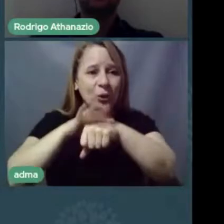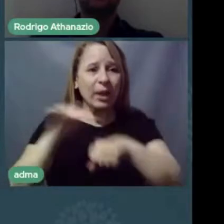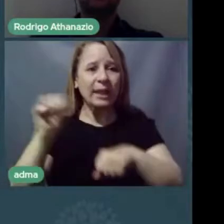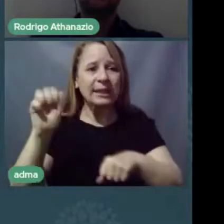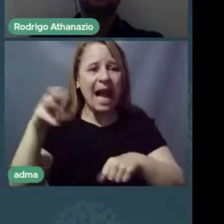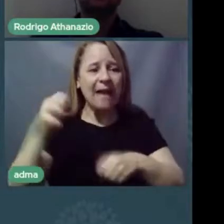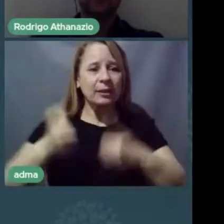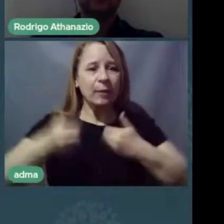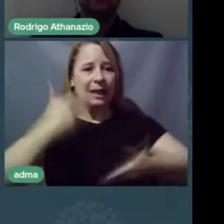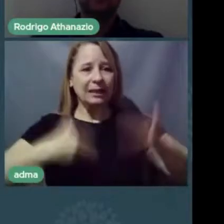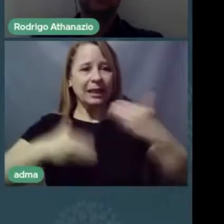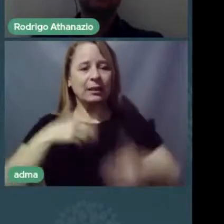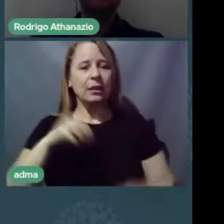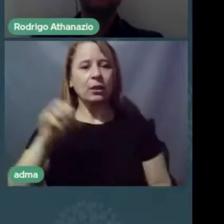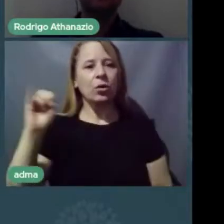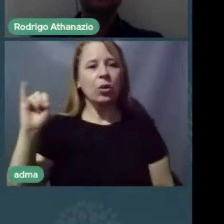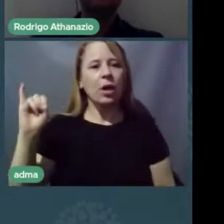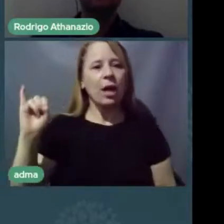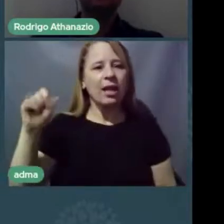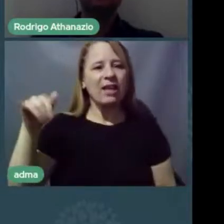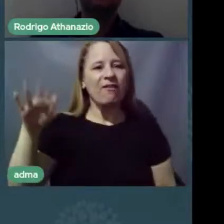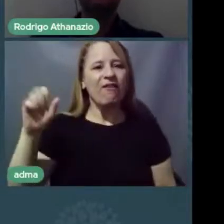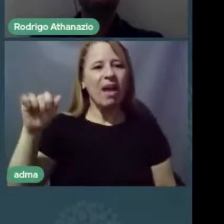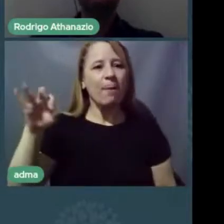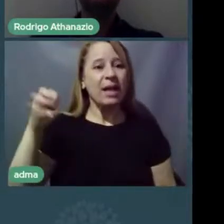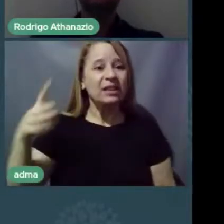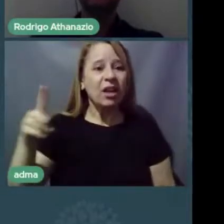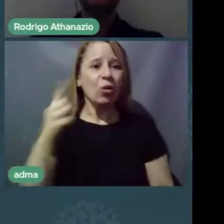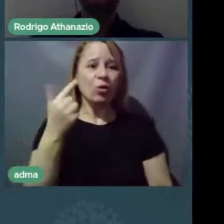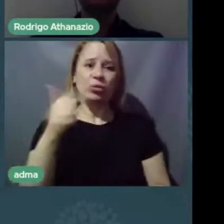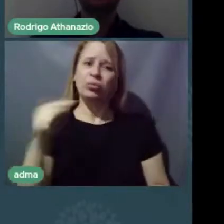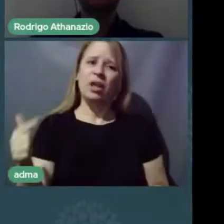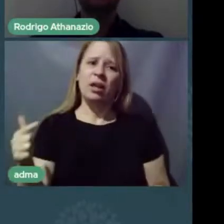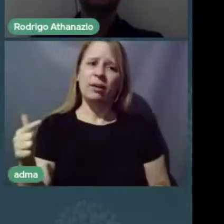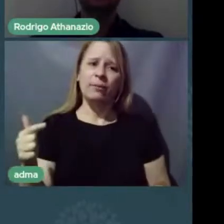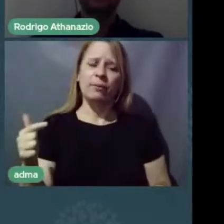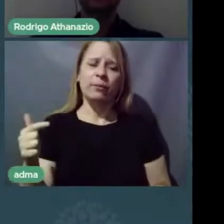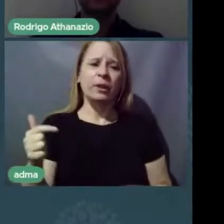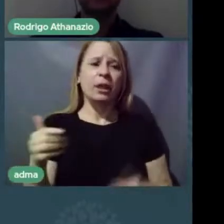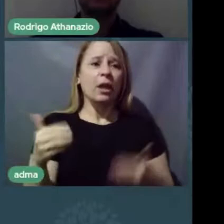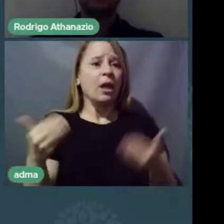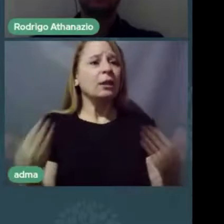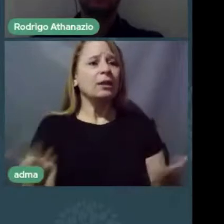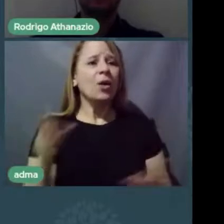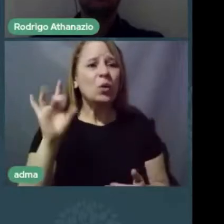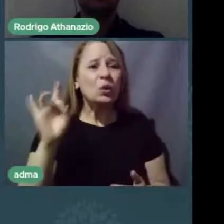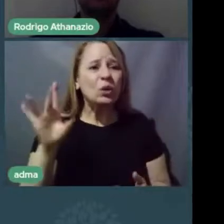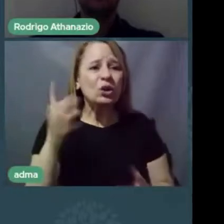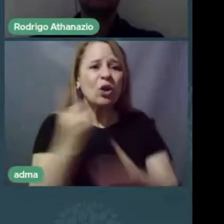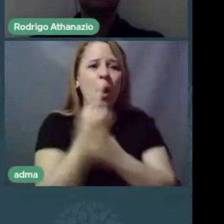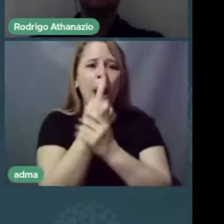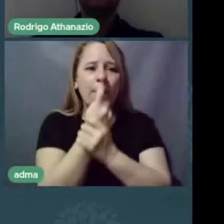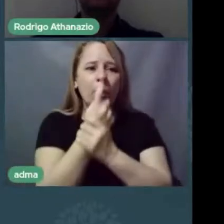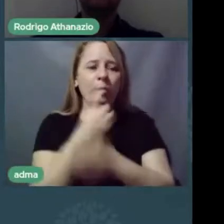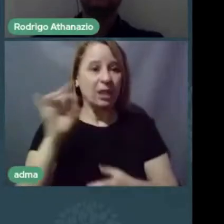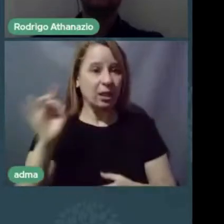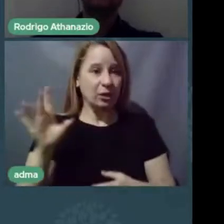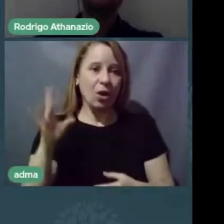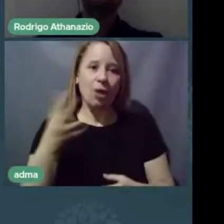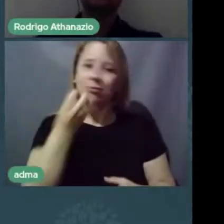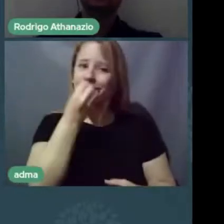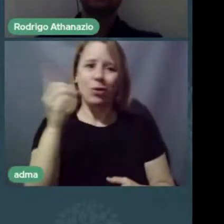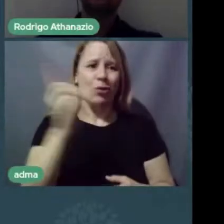drogas anti-inflamatórias que precisavam. Então, na verdade, usar a bombinha estava sendo um marcador de que o paciente ele era mais grave. Mas a gente não estava conseguindo